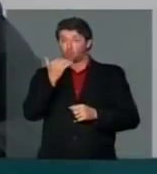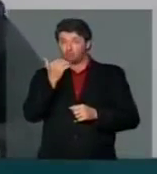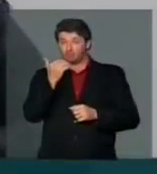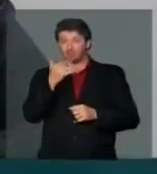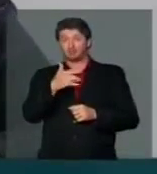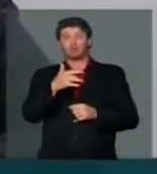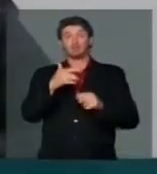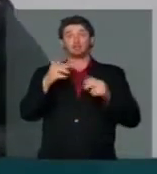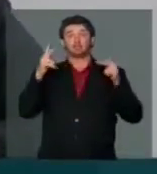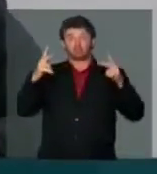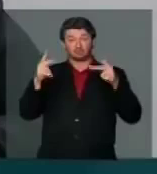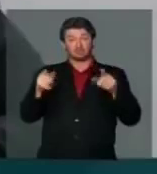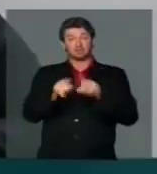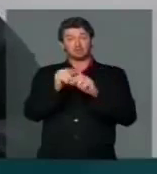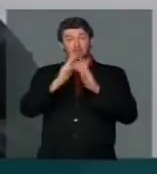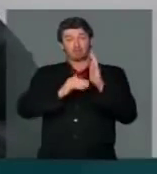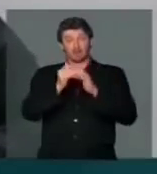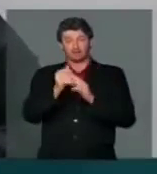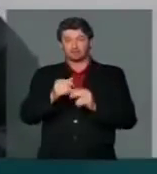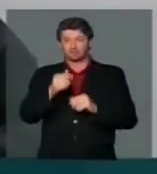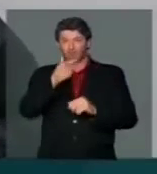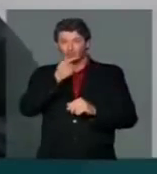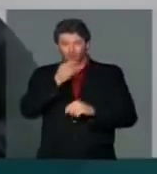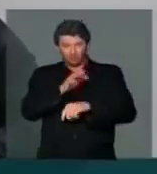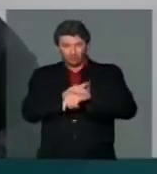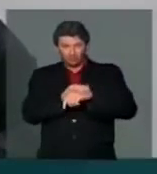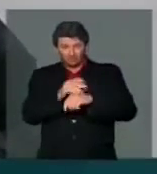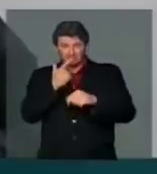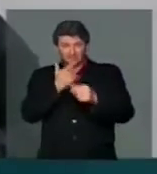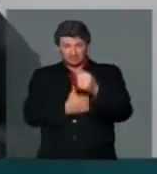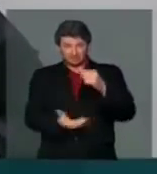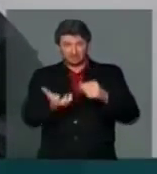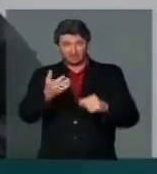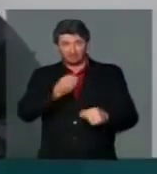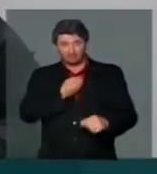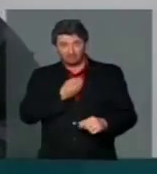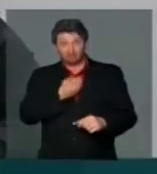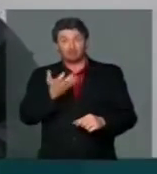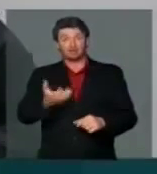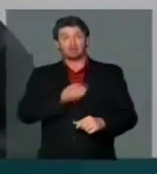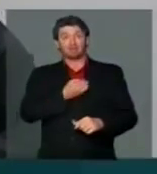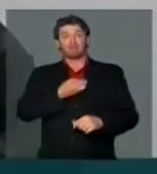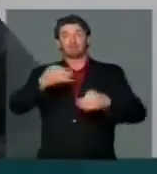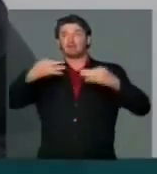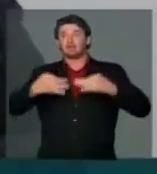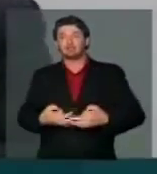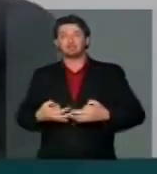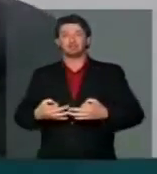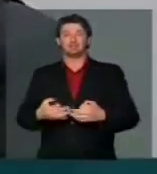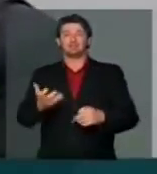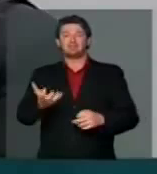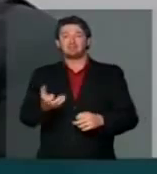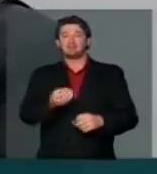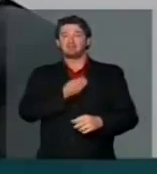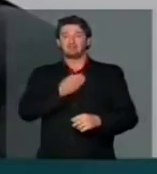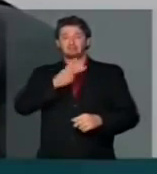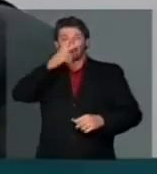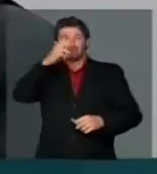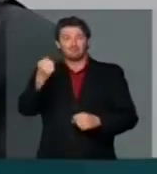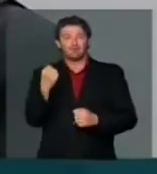comida, diversão e arte. O hemofílico não quer só viver, ele quer viver com dignidade, ele quer viver com